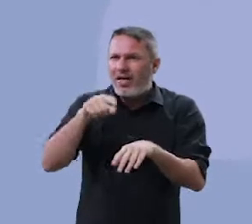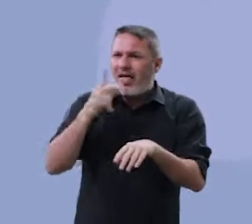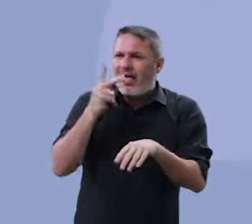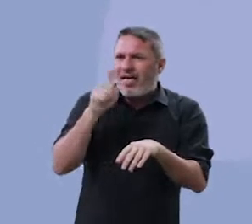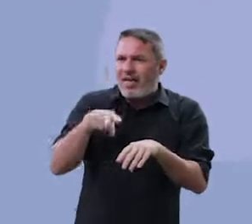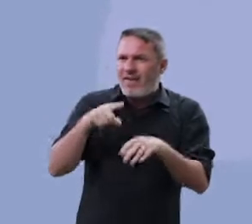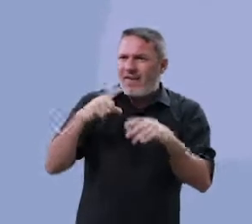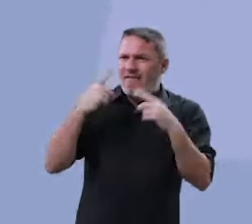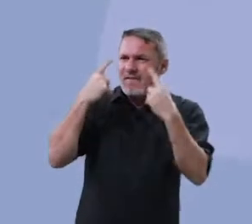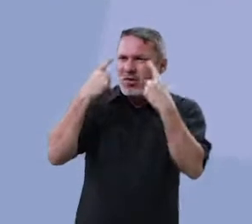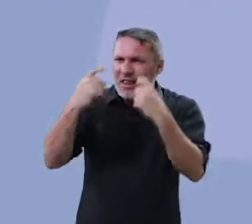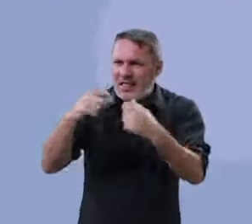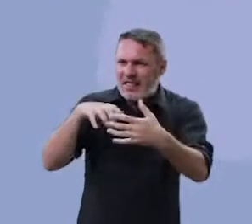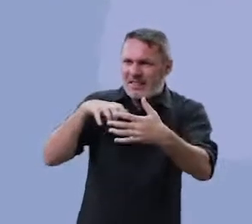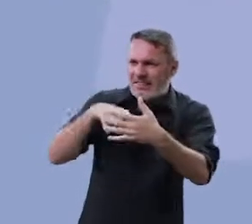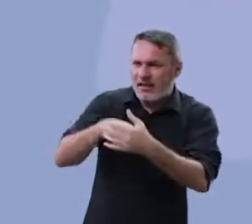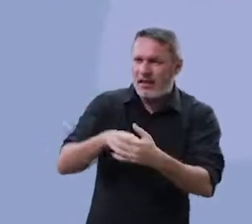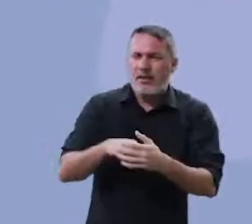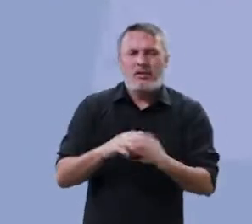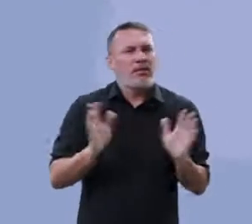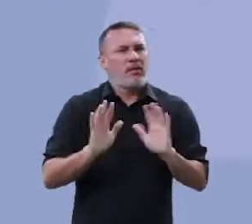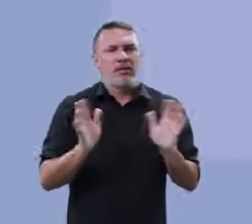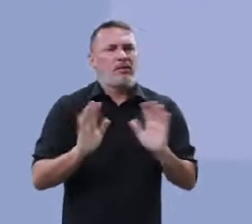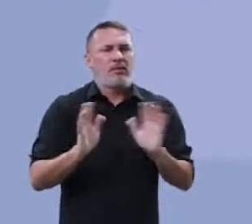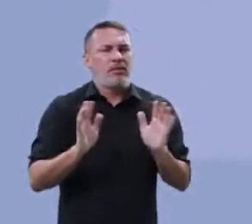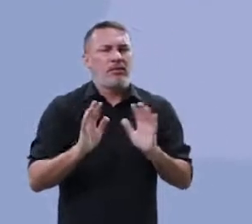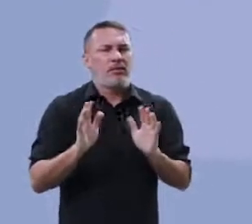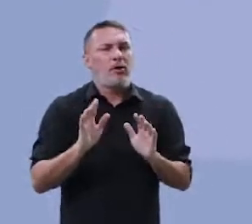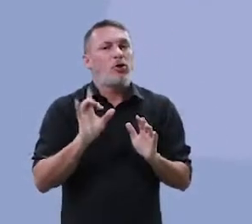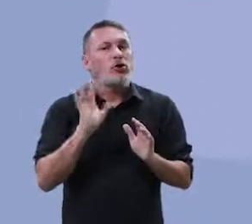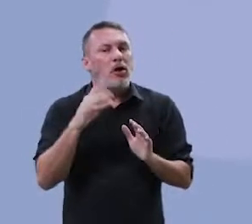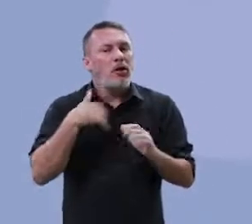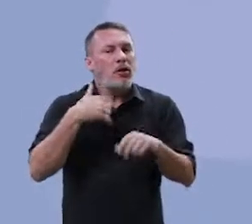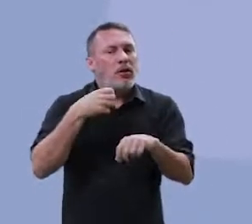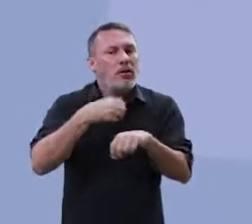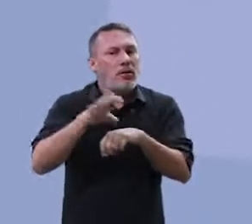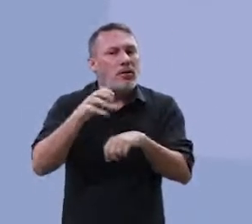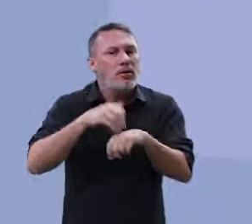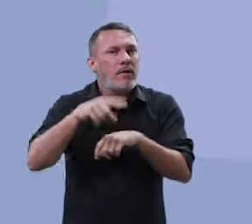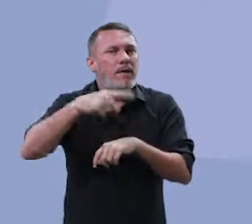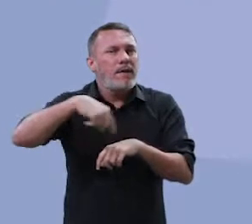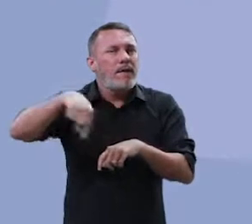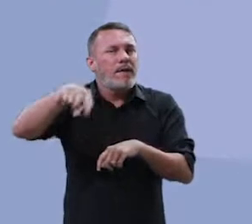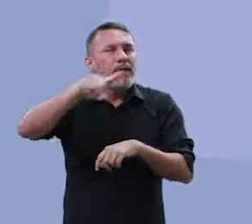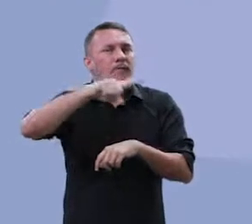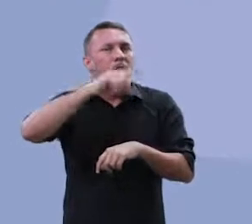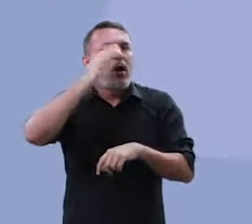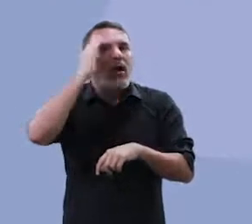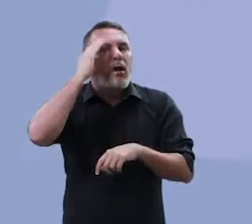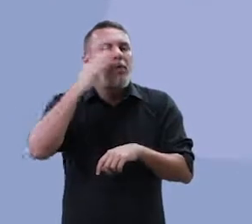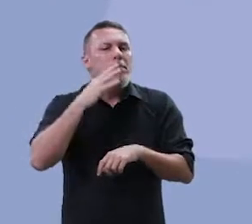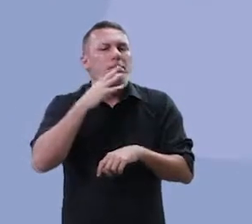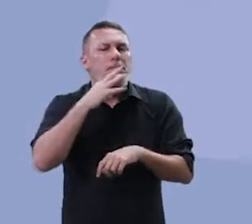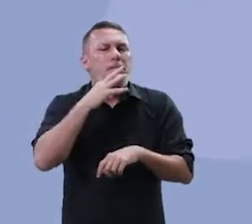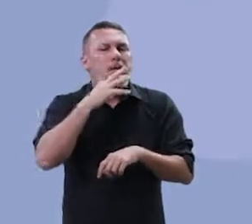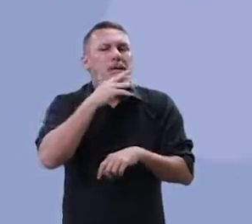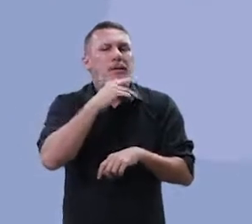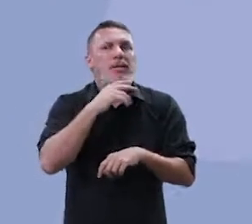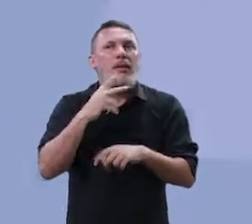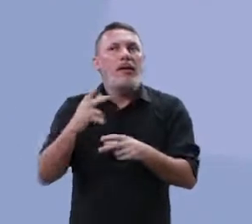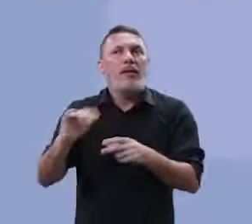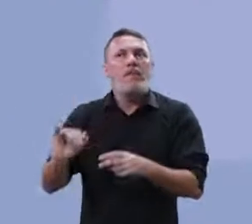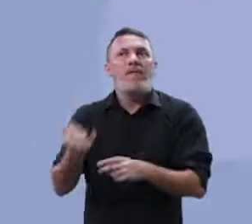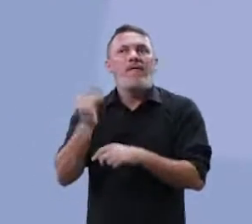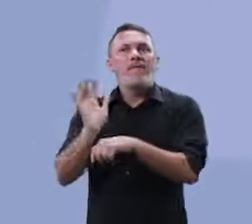a violência no trânsito? Não é bem assim. Mas nós vamos falar nessa aula como que você pode utilizar Velozes e